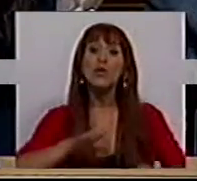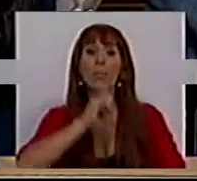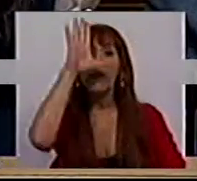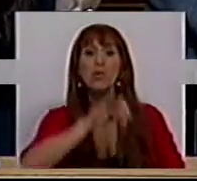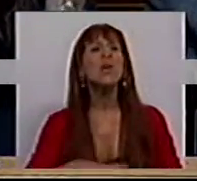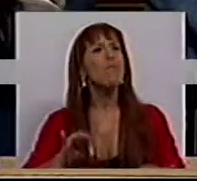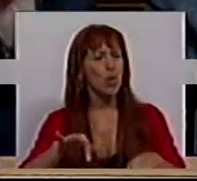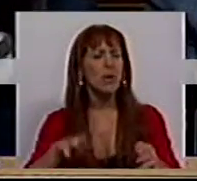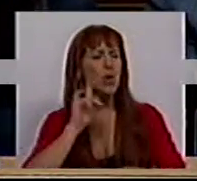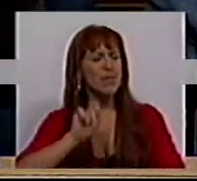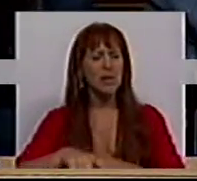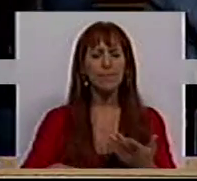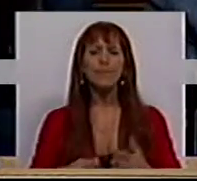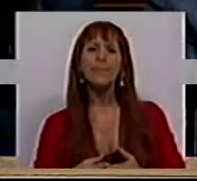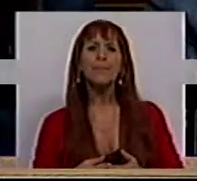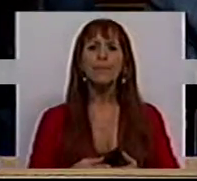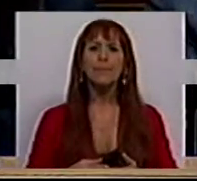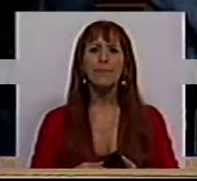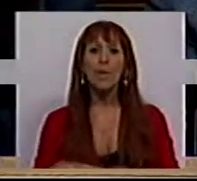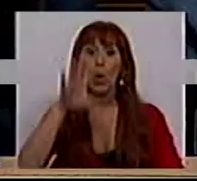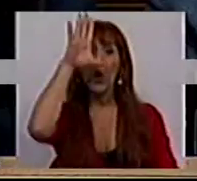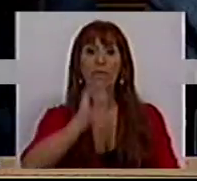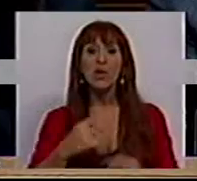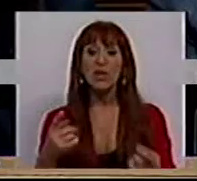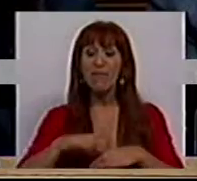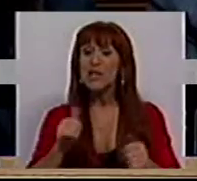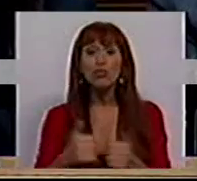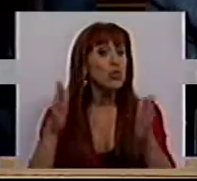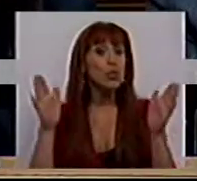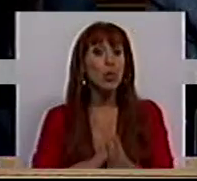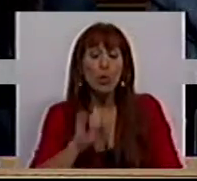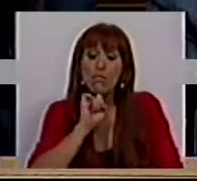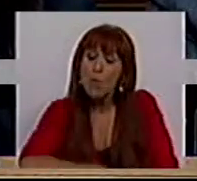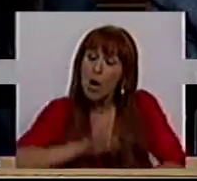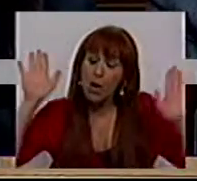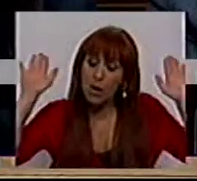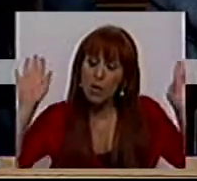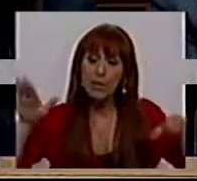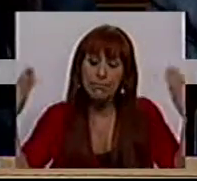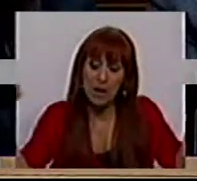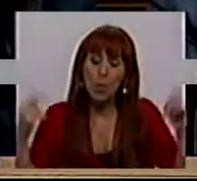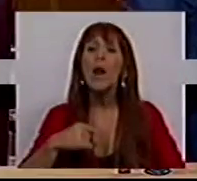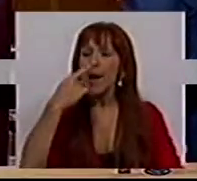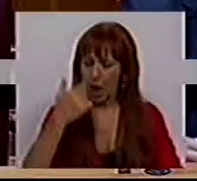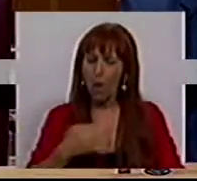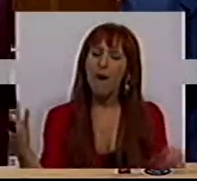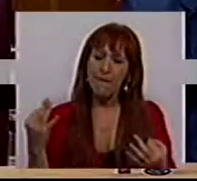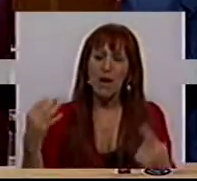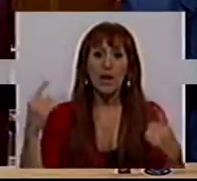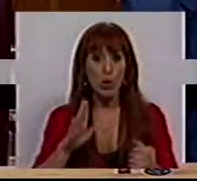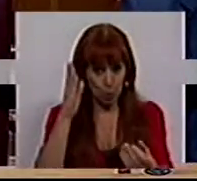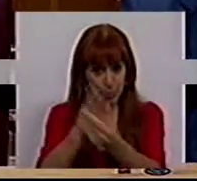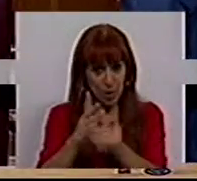Sr. Primeiro-Ministro. Eu vou concluir, Sra. Presidente. O Governo está a fazer tudo o que está ao seu alcance, tendo reconhecido um erro